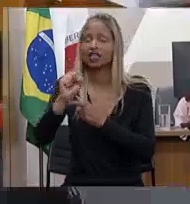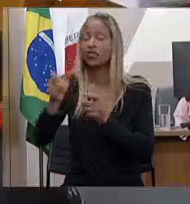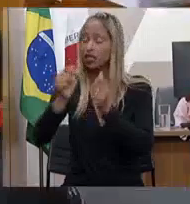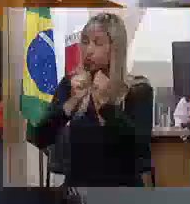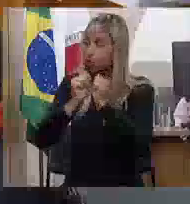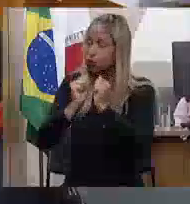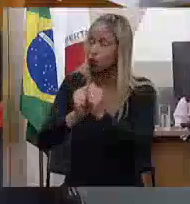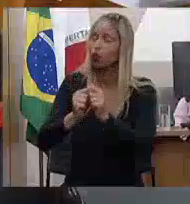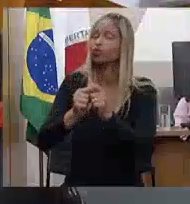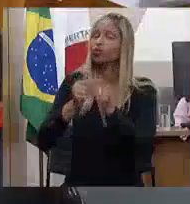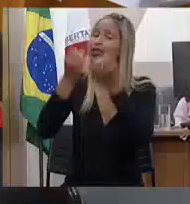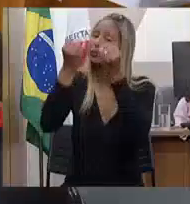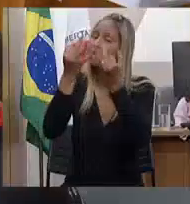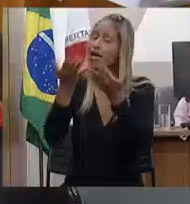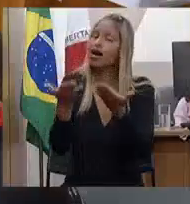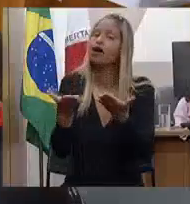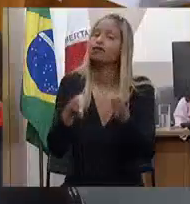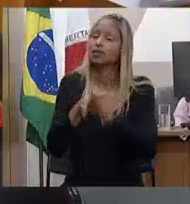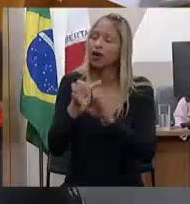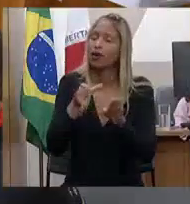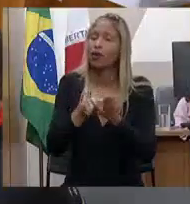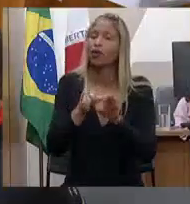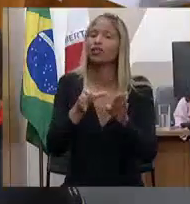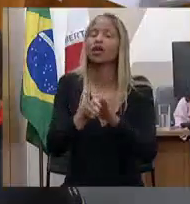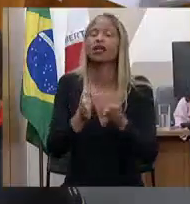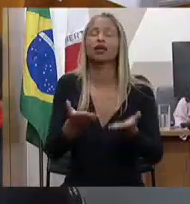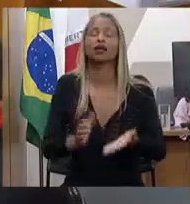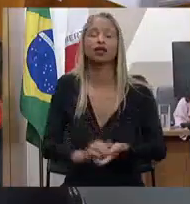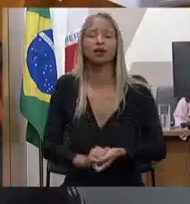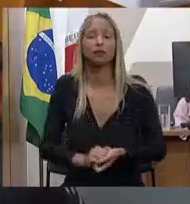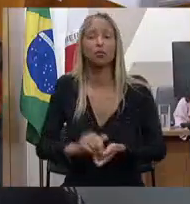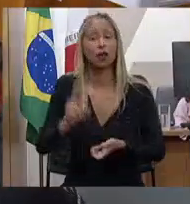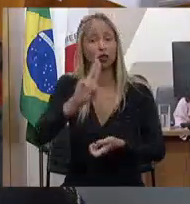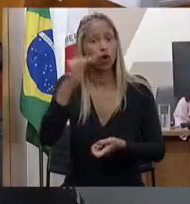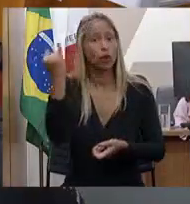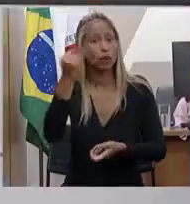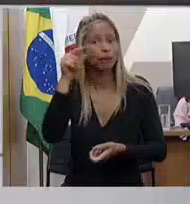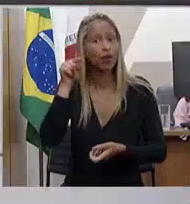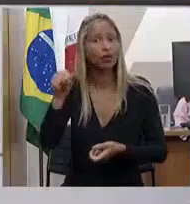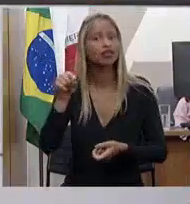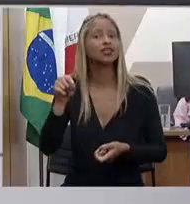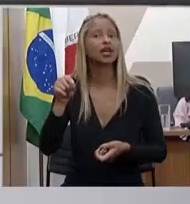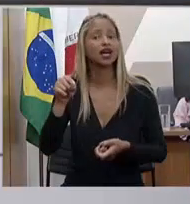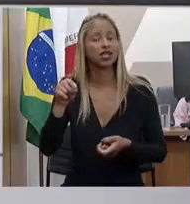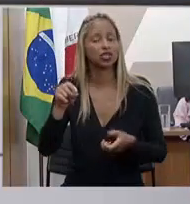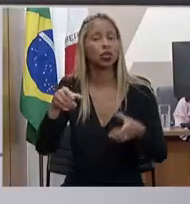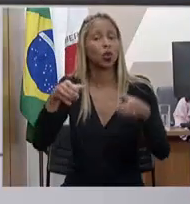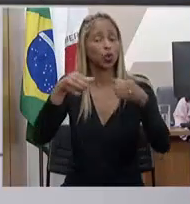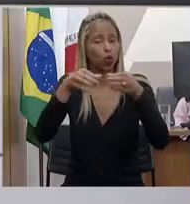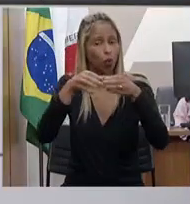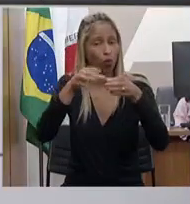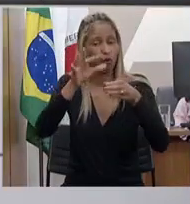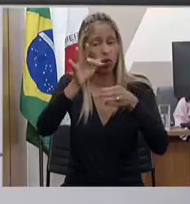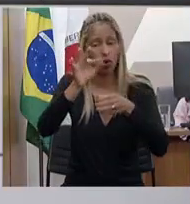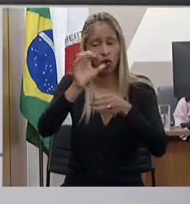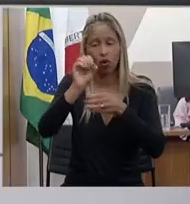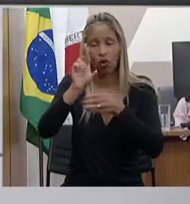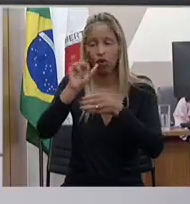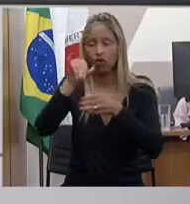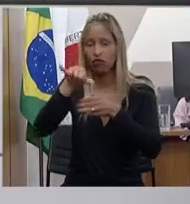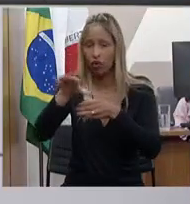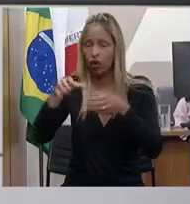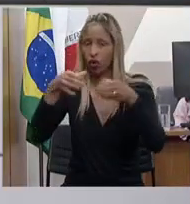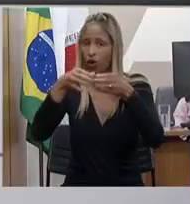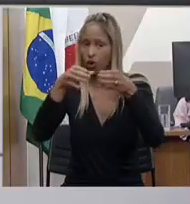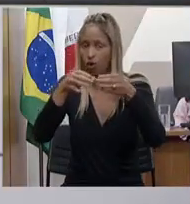óculos que ele tem um nome extenso mas o nome importante Nós criamos fórum sindical e popular de saúde